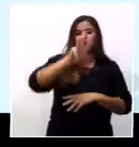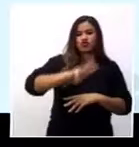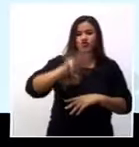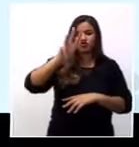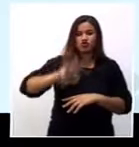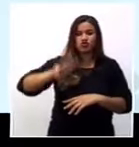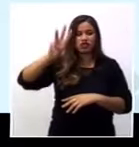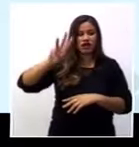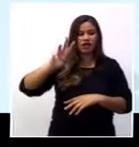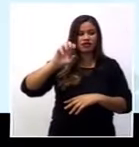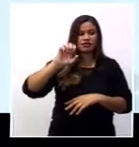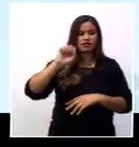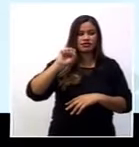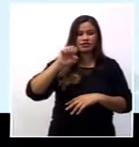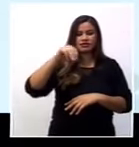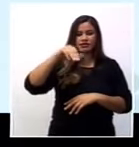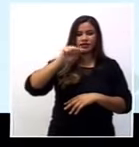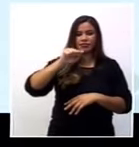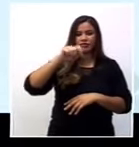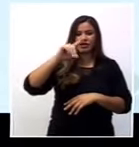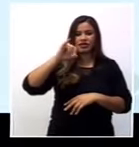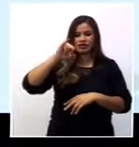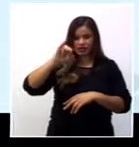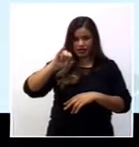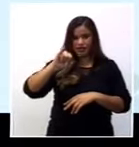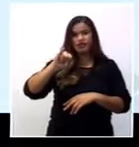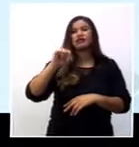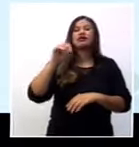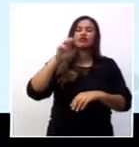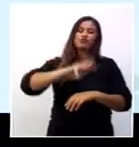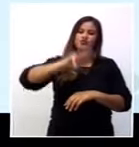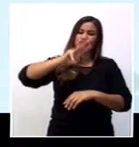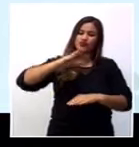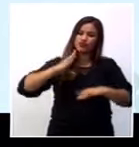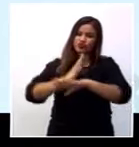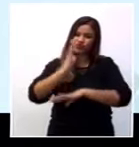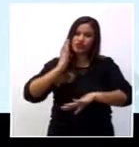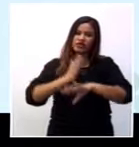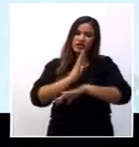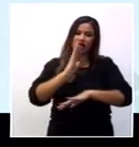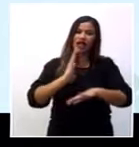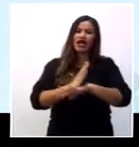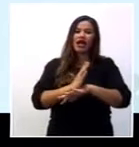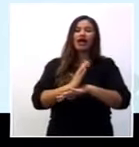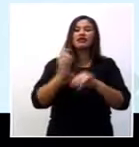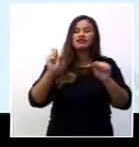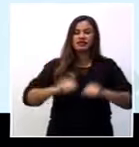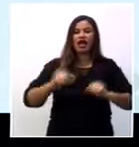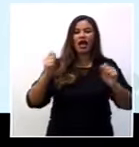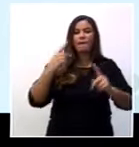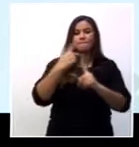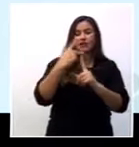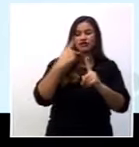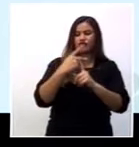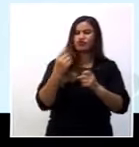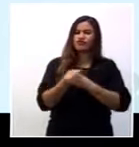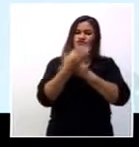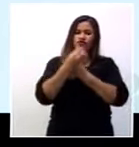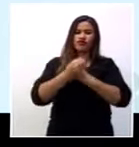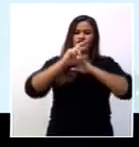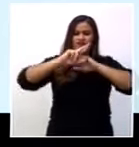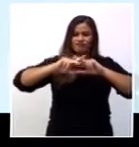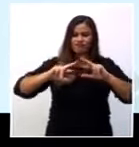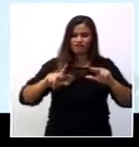CEMADEM, lembrando que é o CEMADEM Educação, né? E você tem acesso aí à plataforma com várias informações.